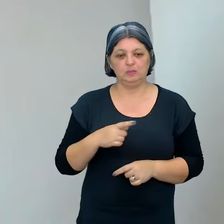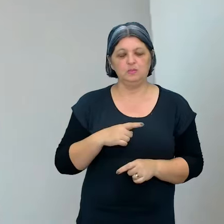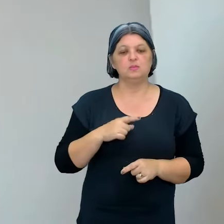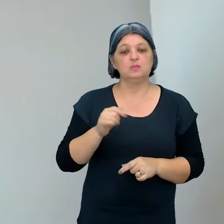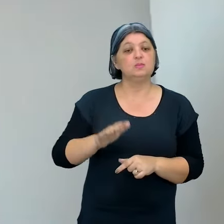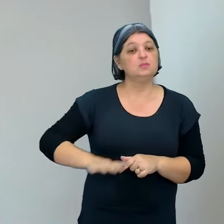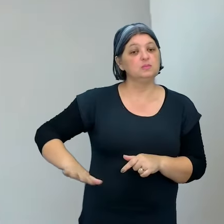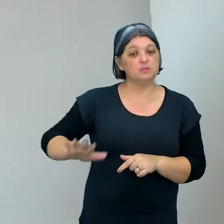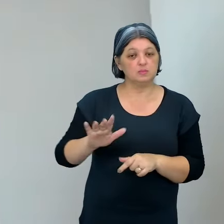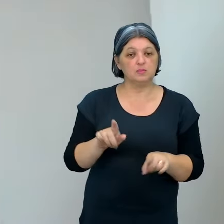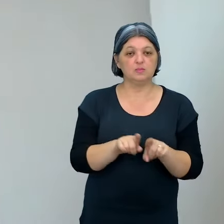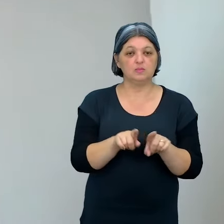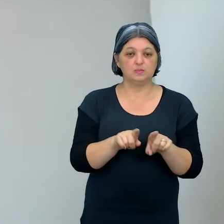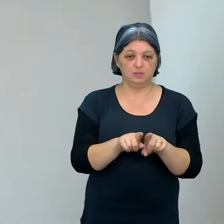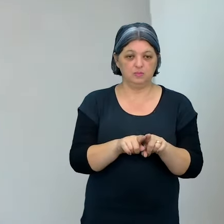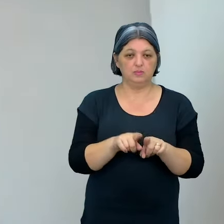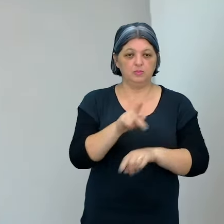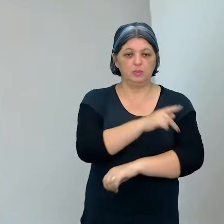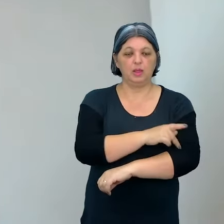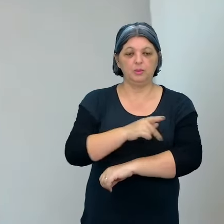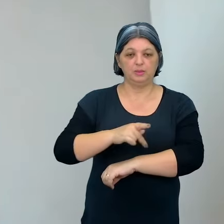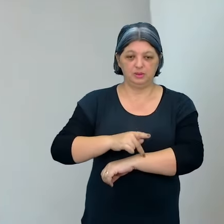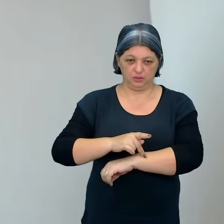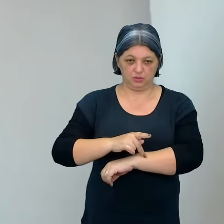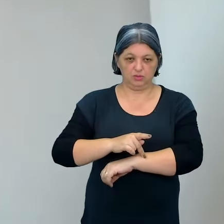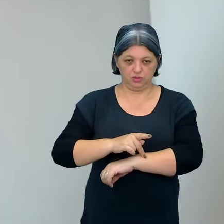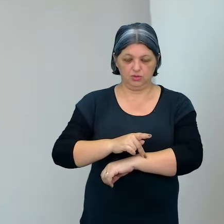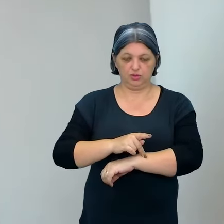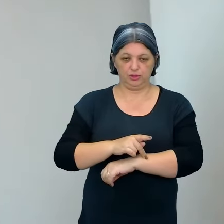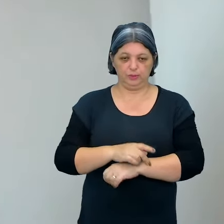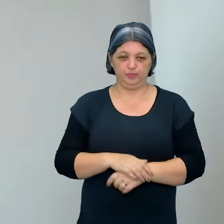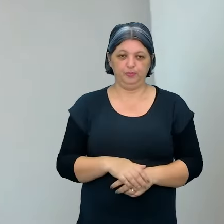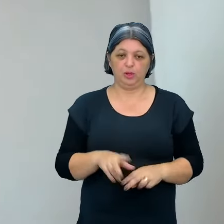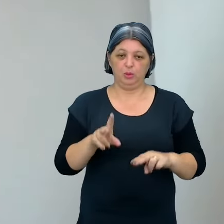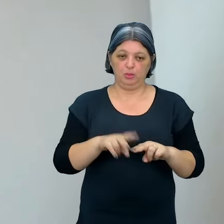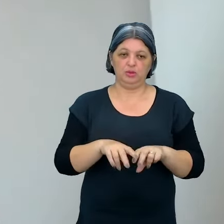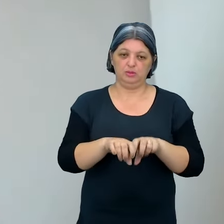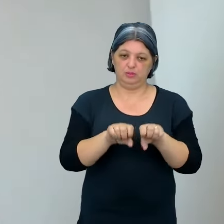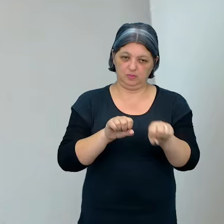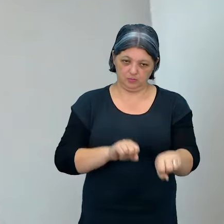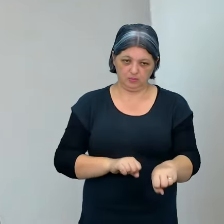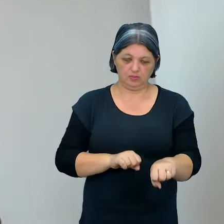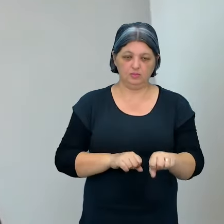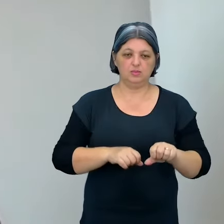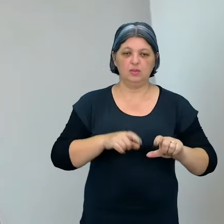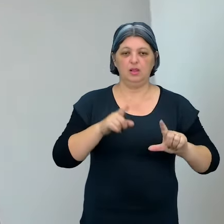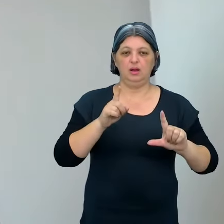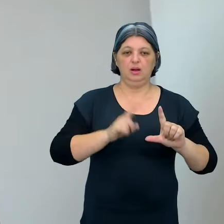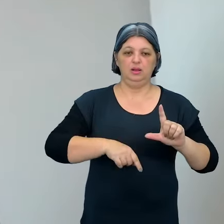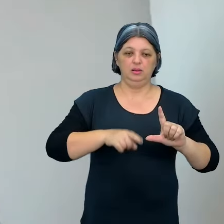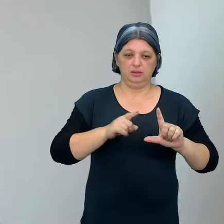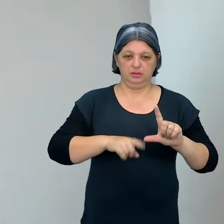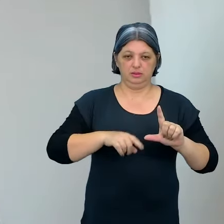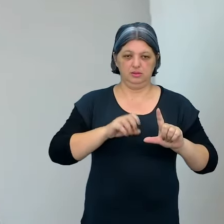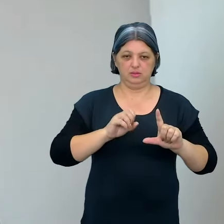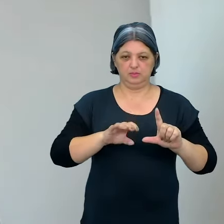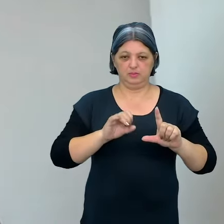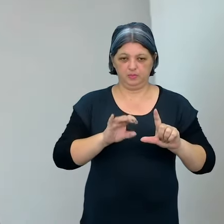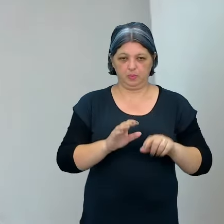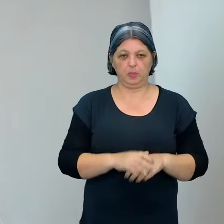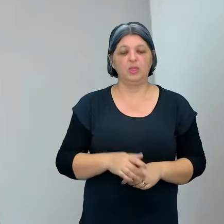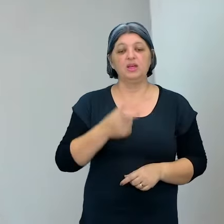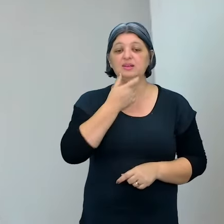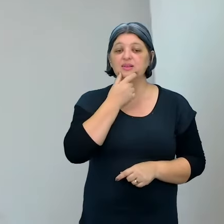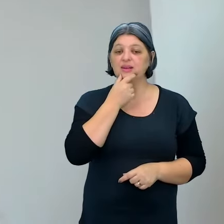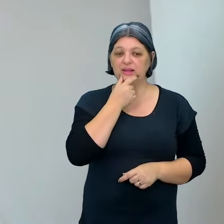também na pedagogia, em razão da minha formação. Eu sou formada em letras, com ênfase em inglês